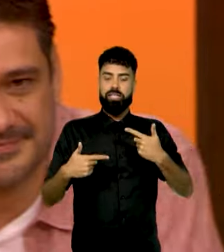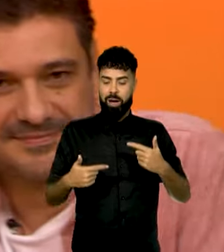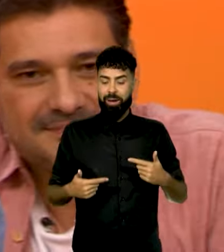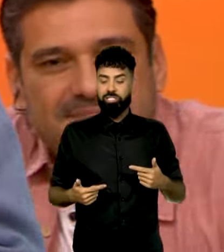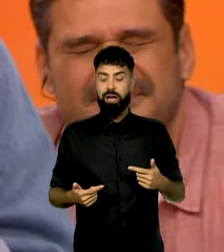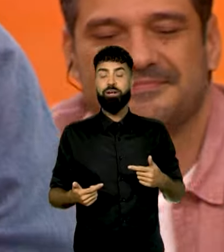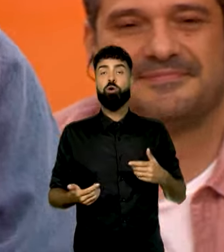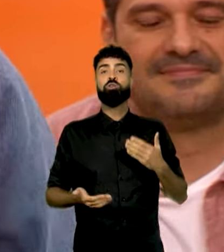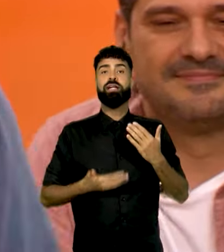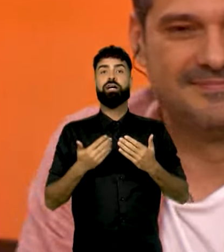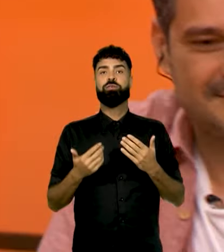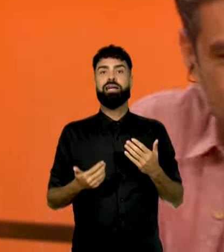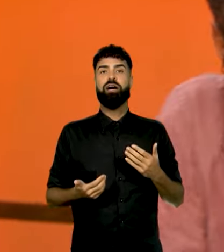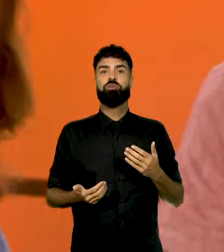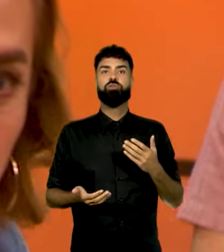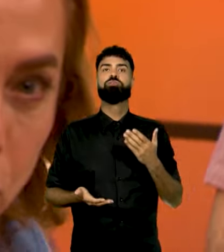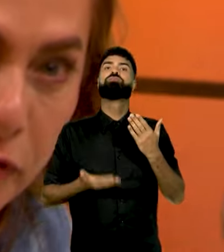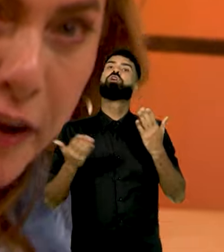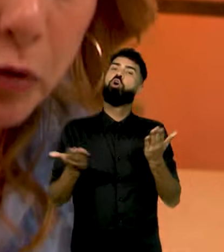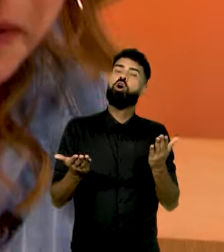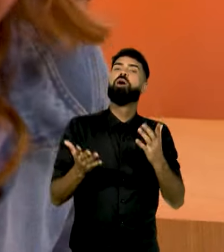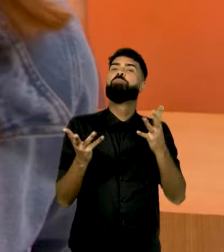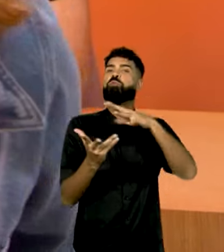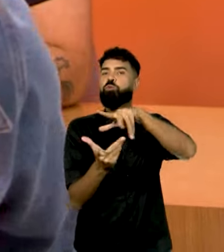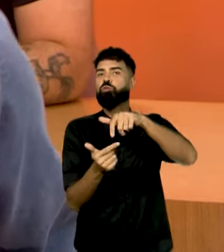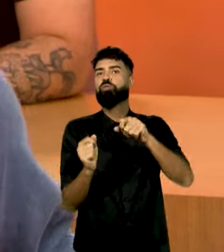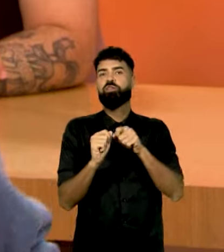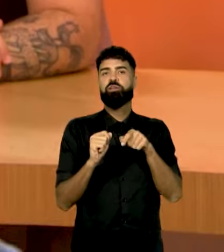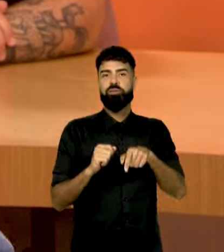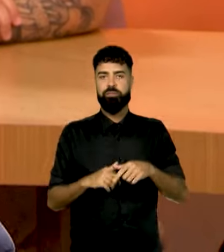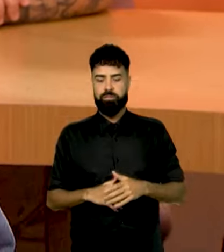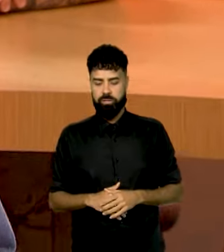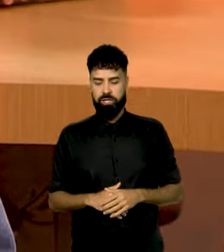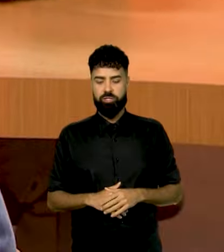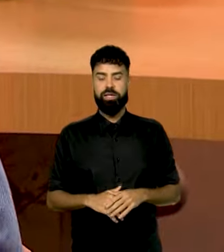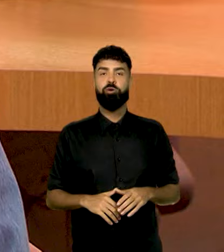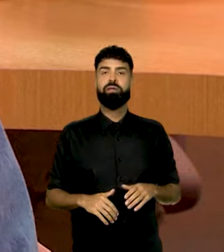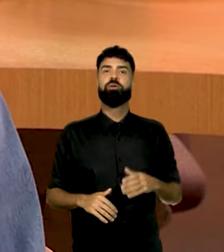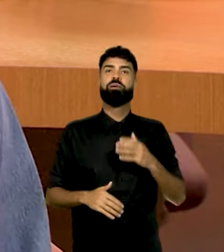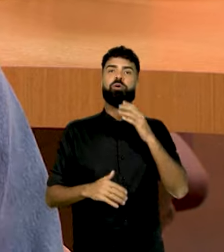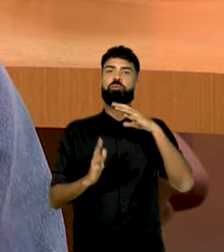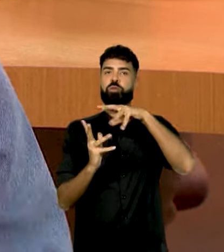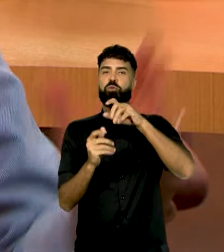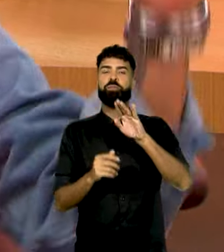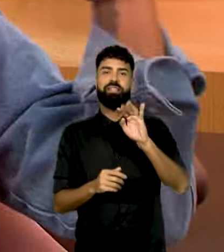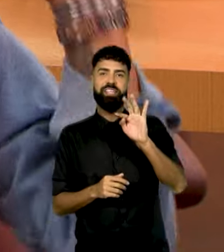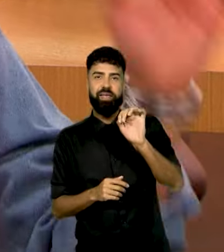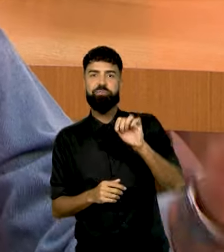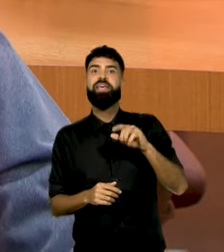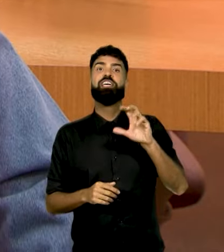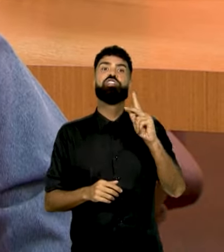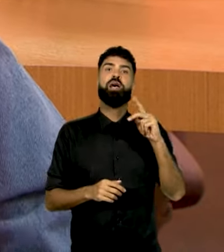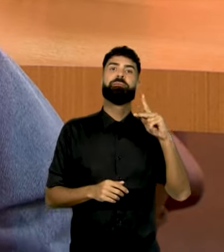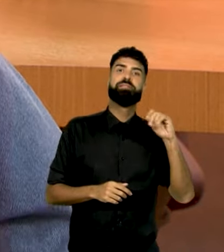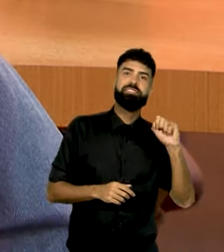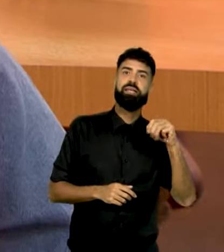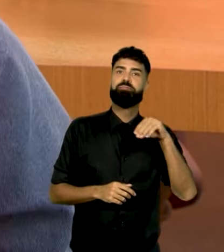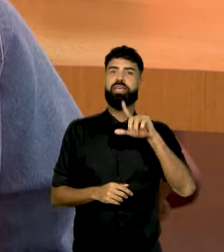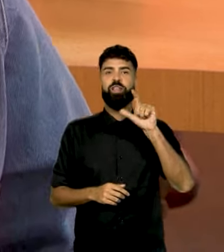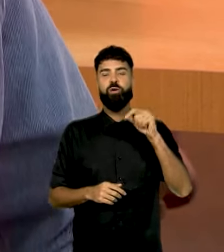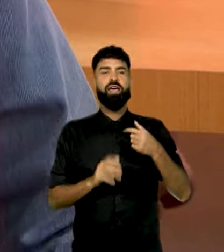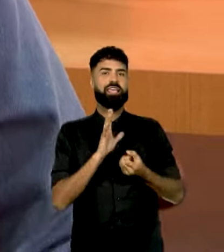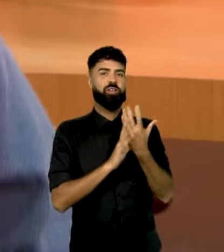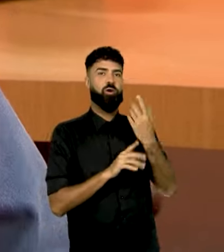os bem piquitititos que assistem um mundo feito para eles. O mundo Bita, que nasceu da criação de Chaps Melo. Foi